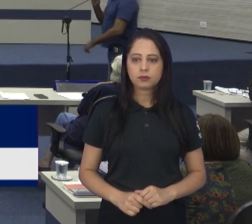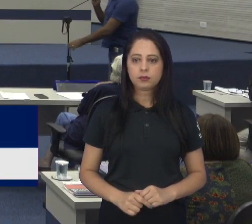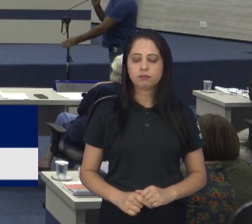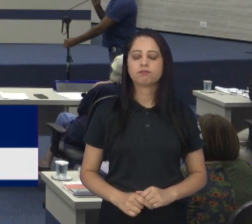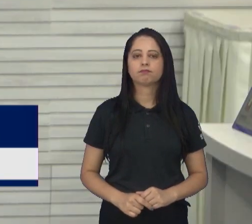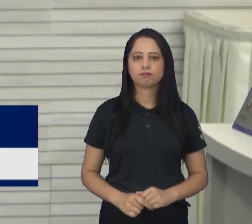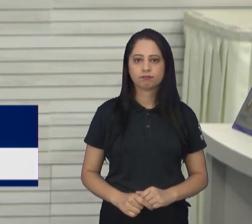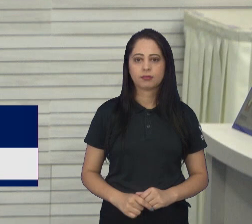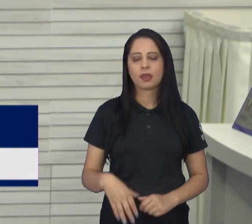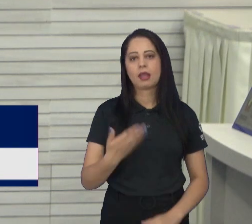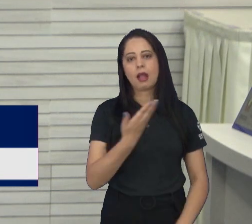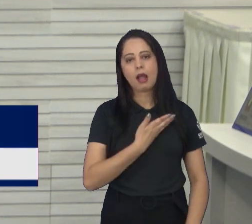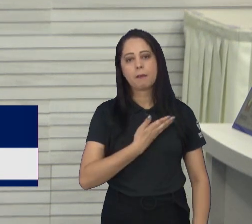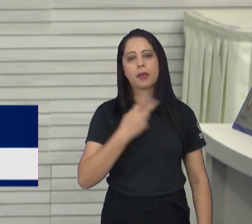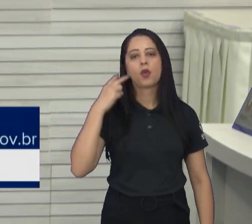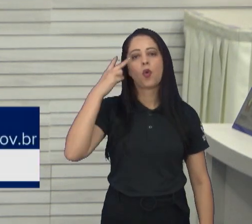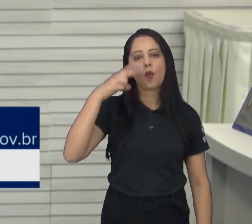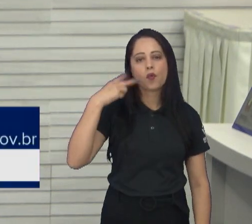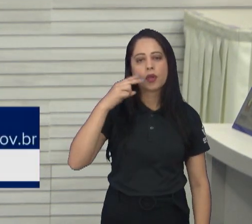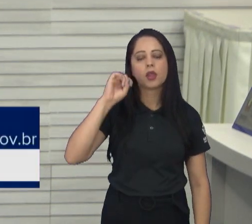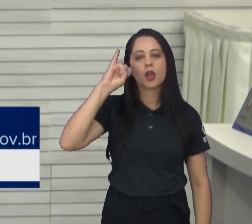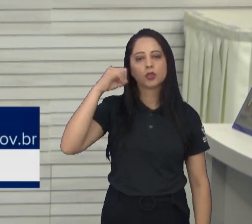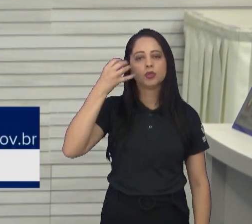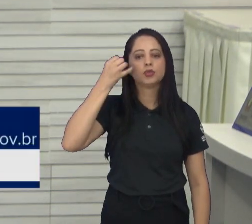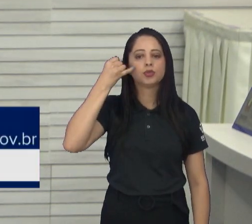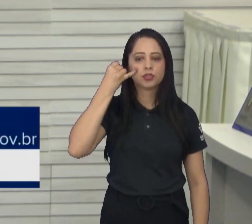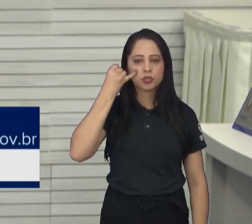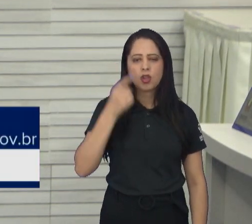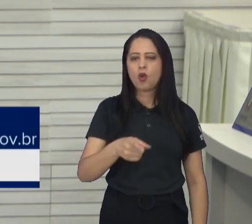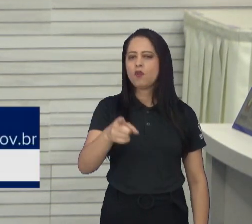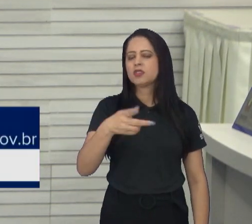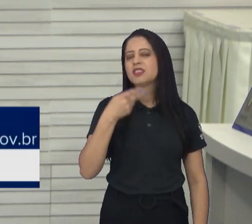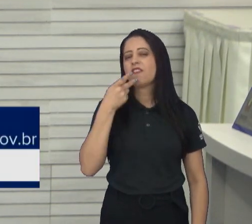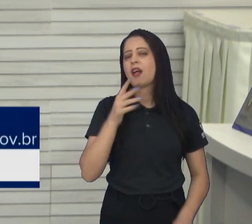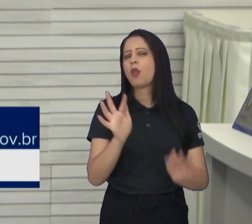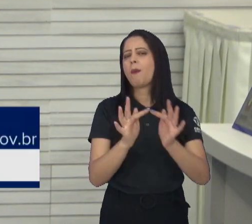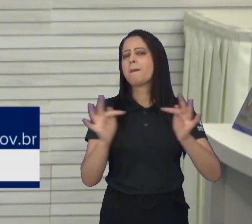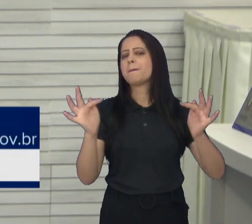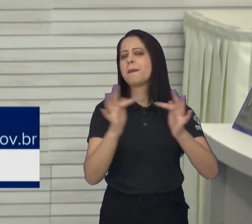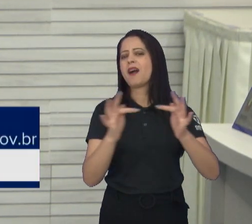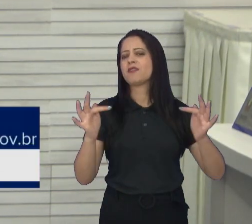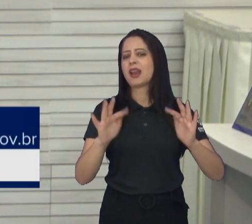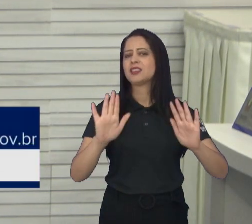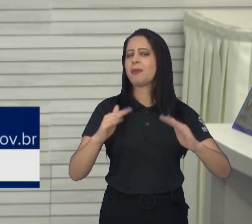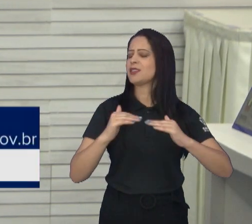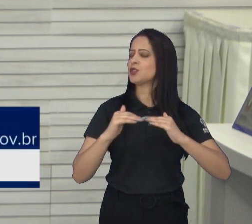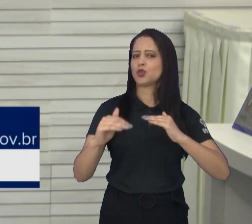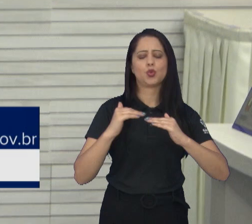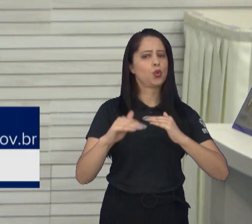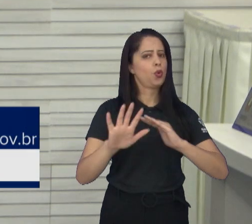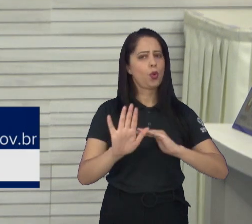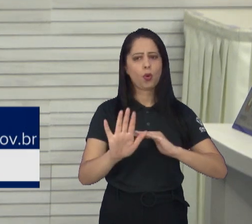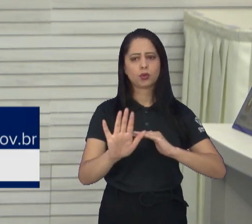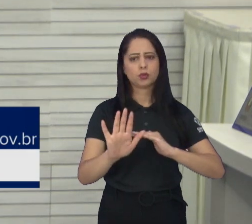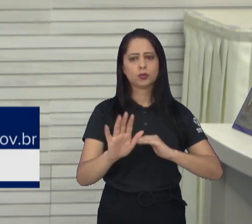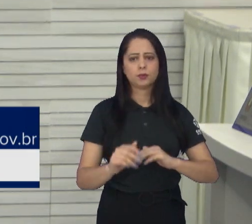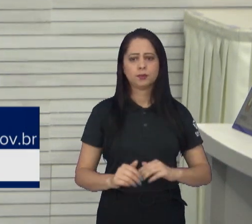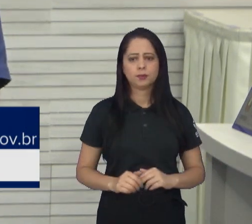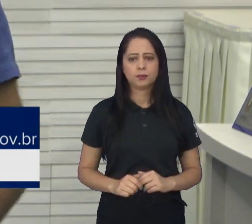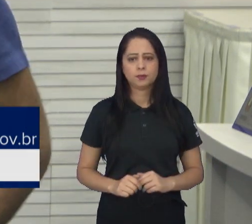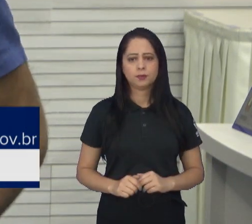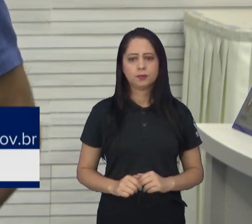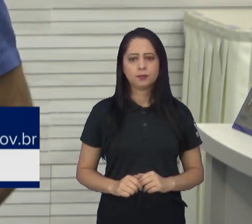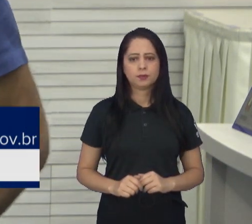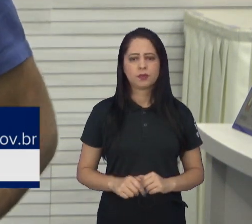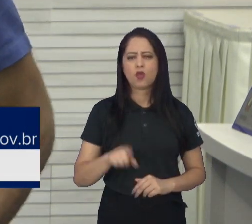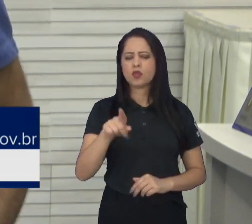Caro colega Juvenil Silvério, Vossa Excelência falou uma frase aí que eu preciso discordar do senhor.